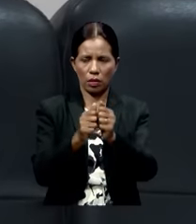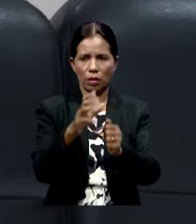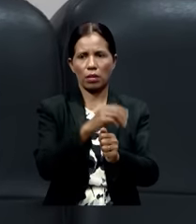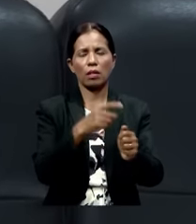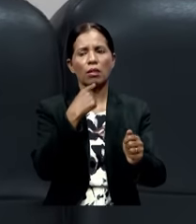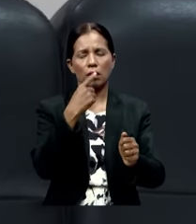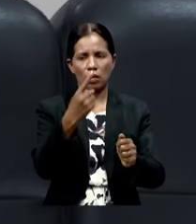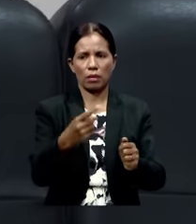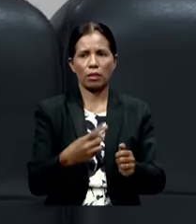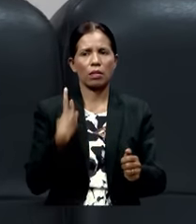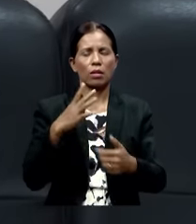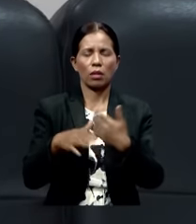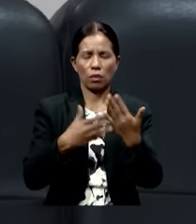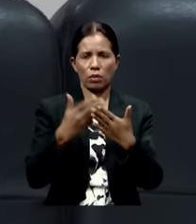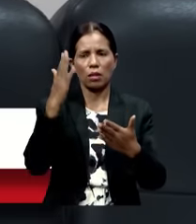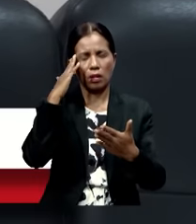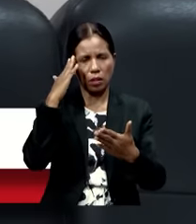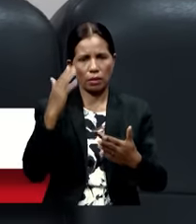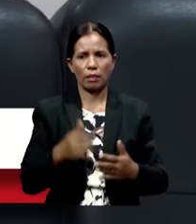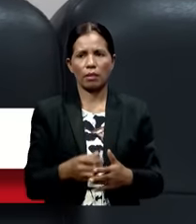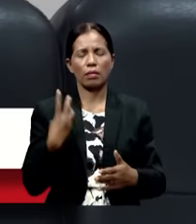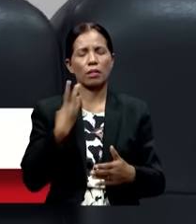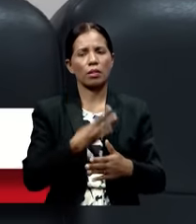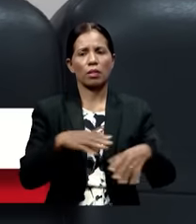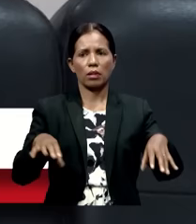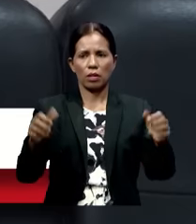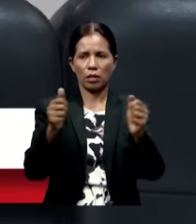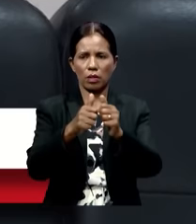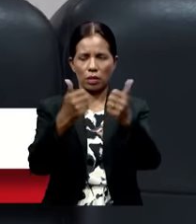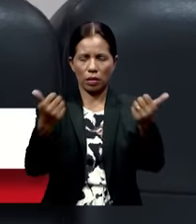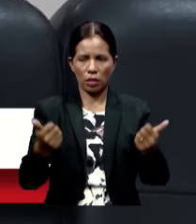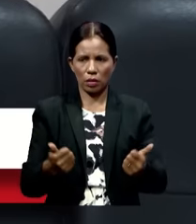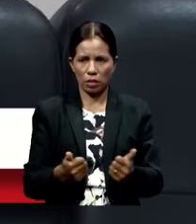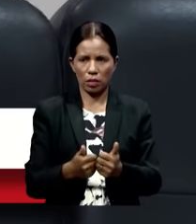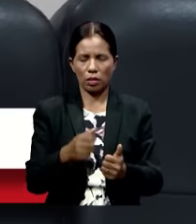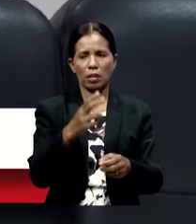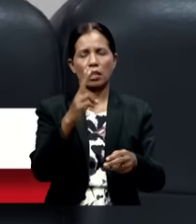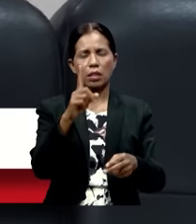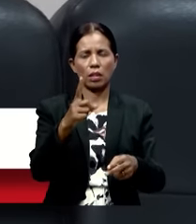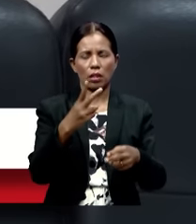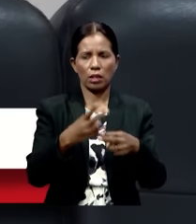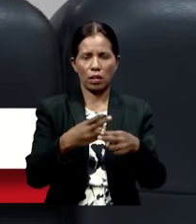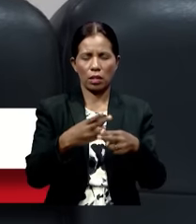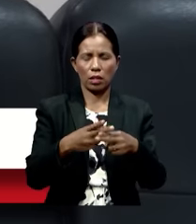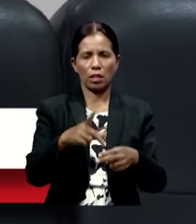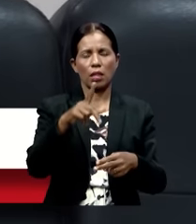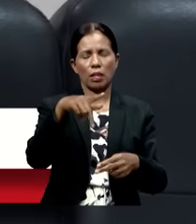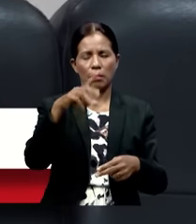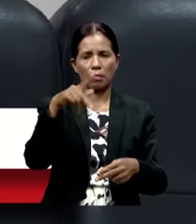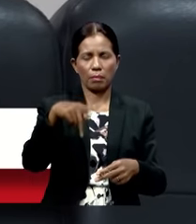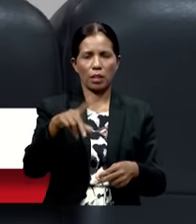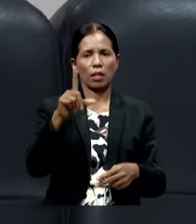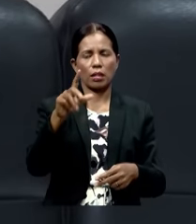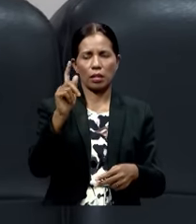explica, né? Então, tu atende, explica, né? Ita serviço a muito, com a agência, ira honrar um Pacific Labor Facility, né? Bem,